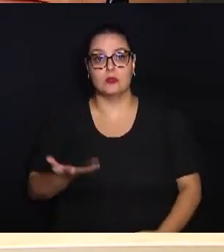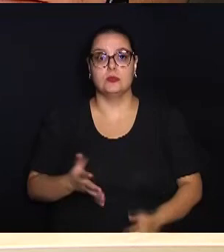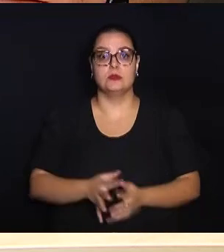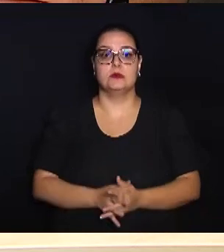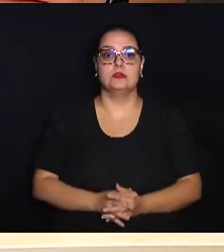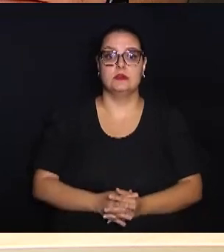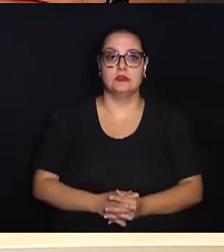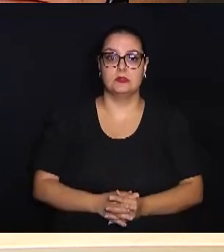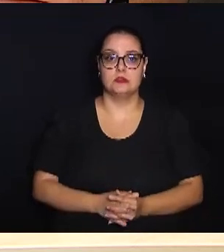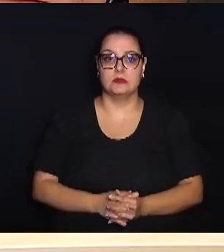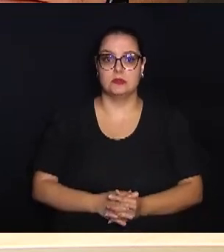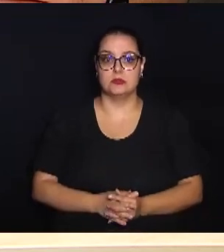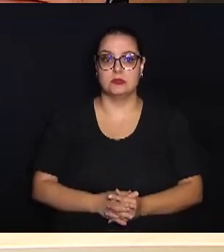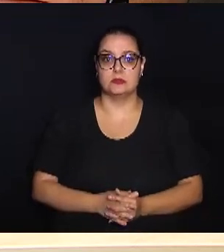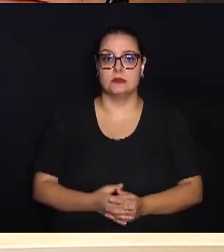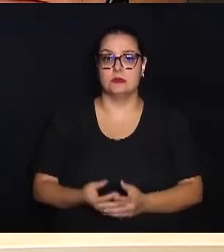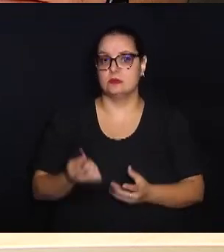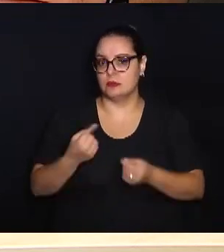conseguir